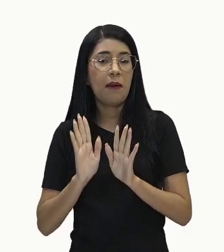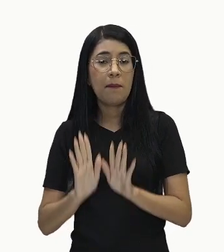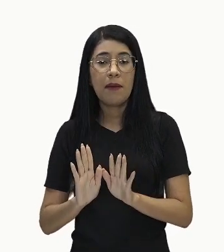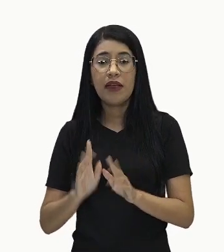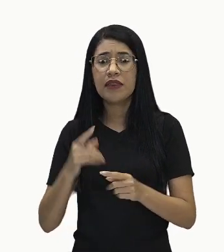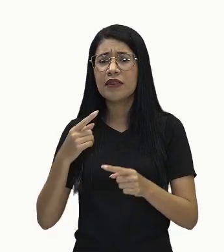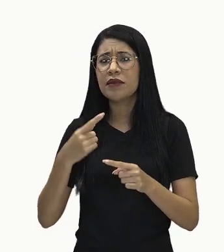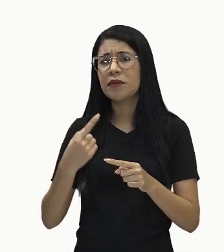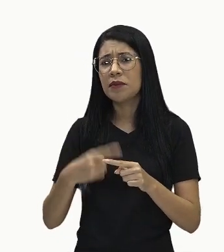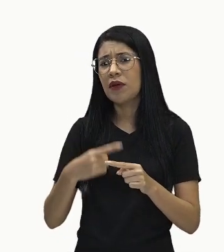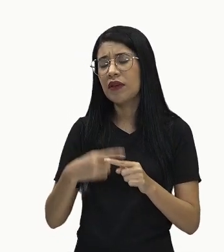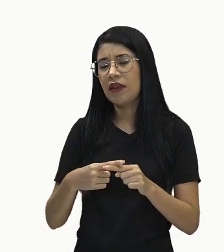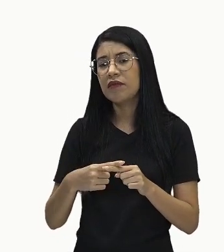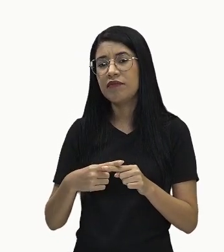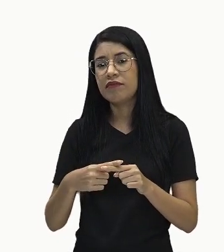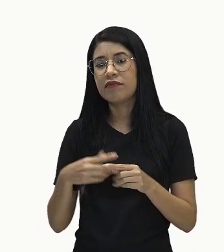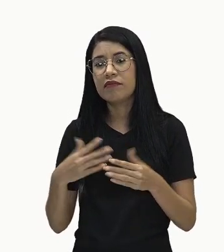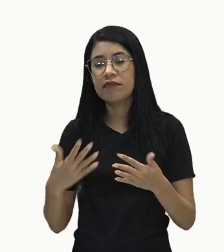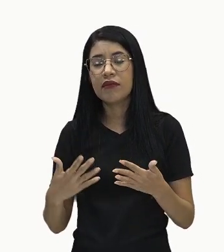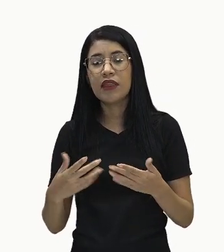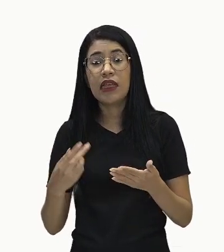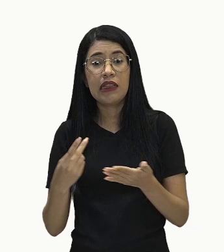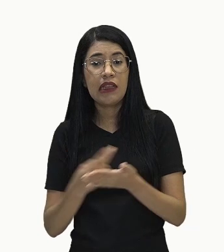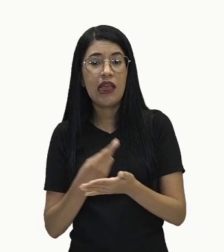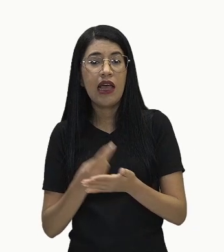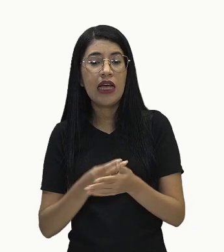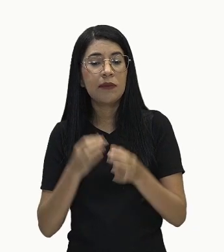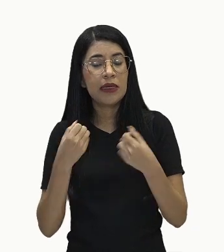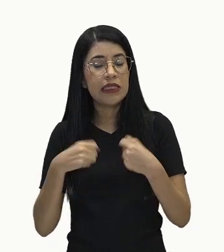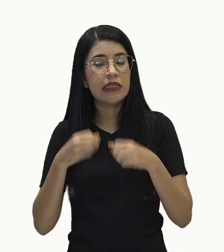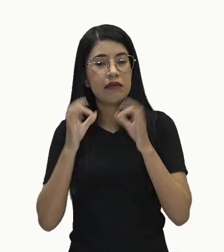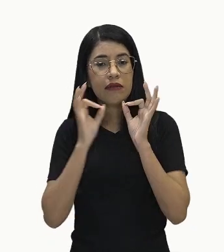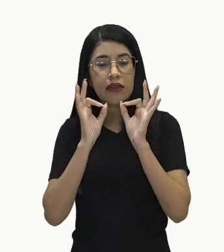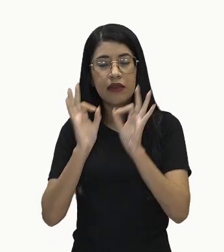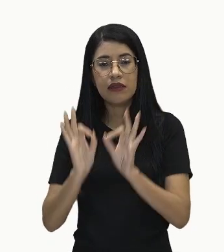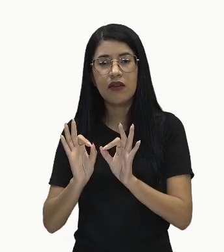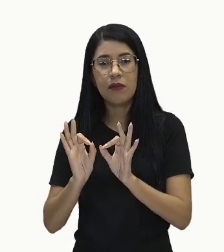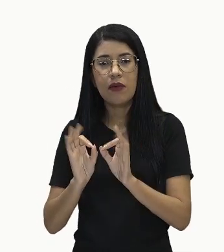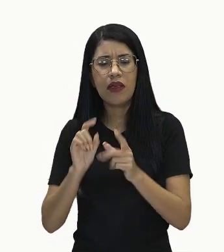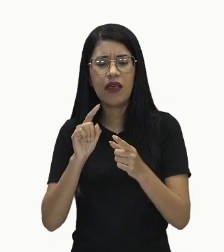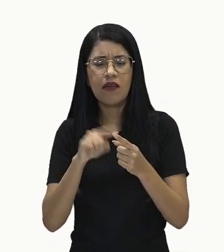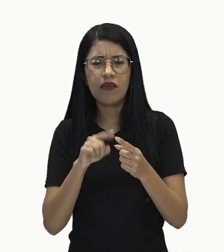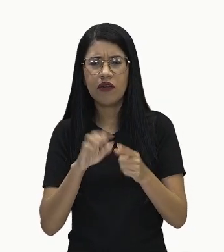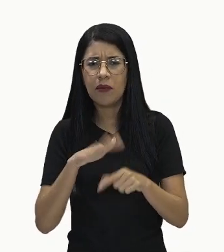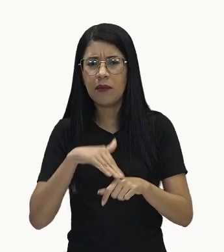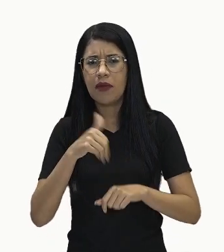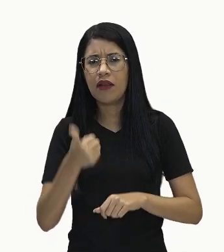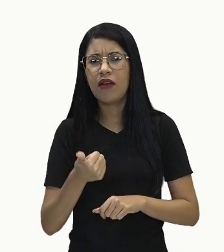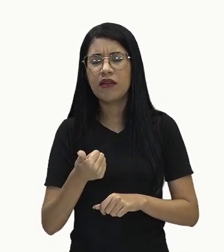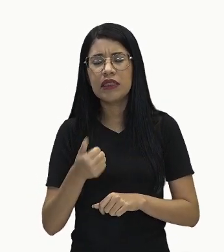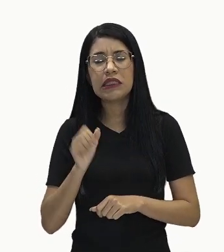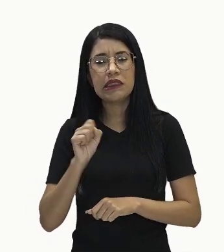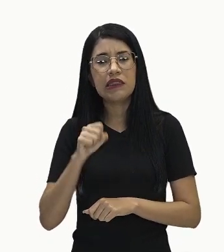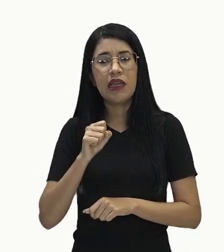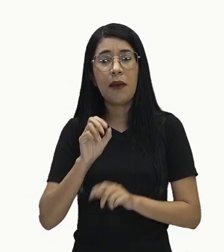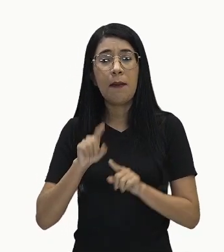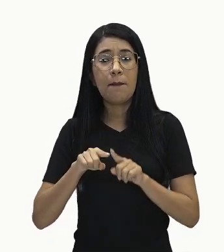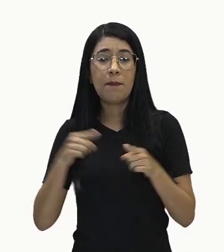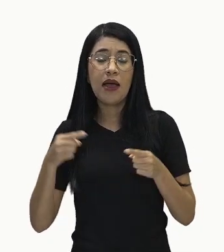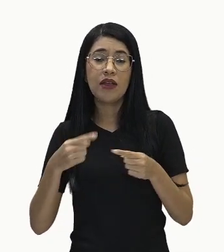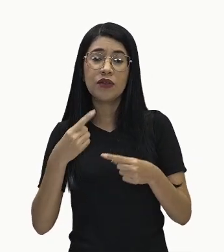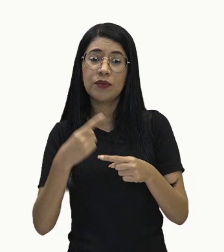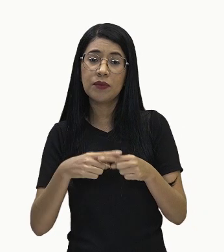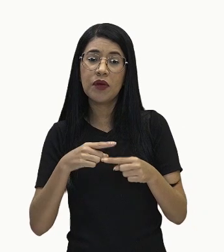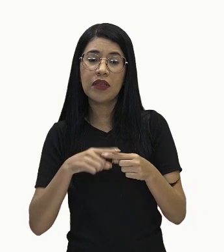aqui. Não, Marco foi. Beleza. Ele foi o classificado, mas a justificativa está errada, ó. Tem que prestar